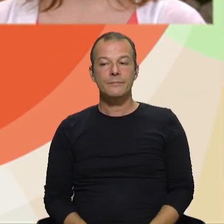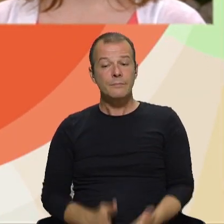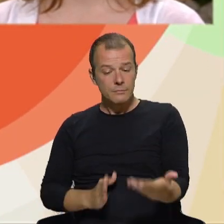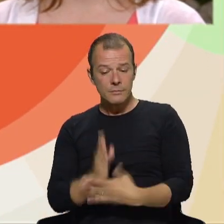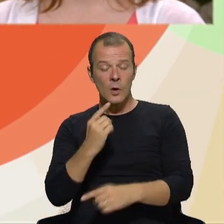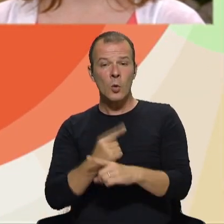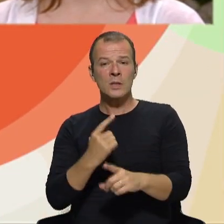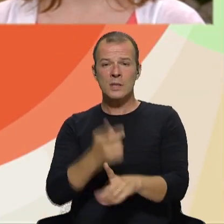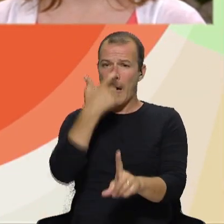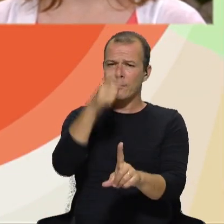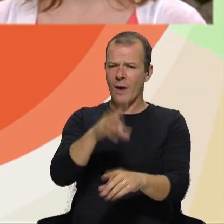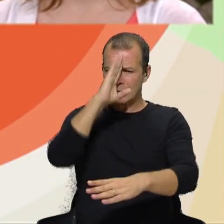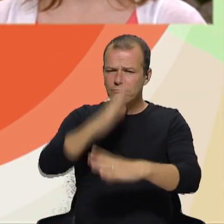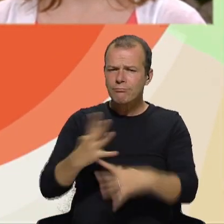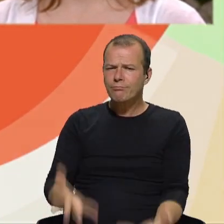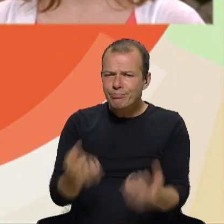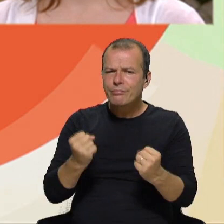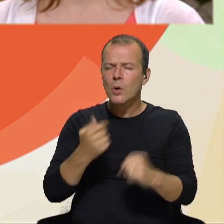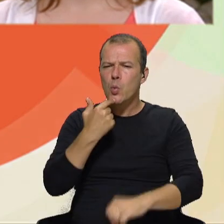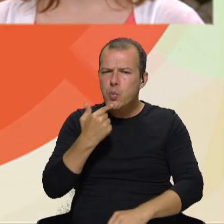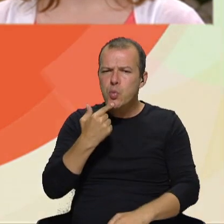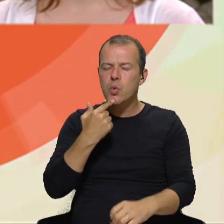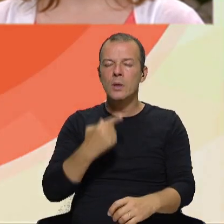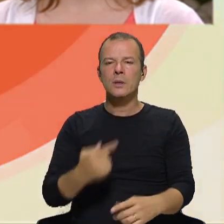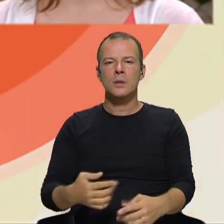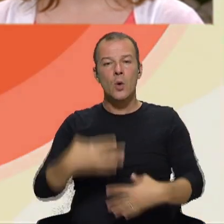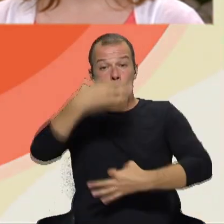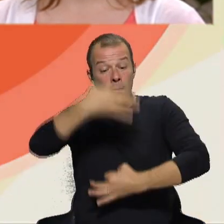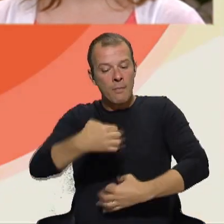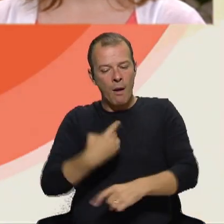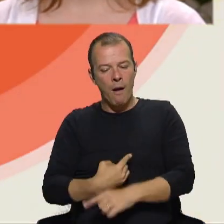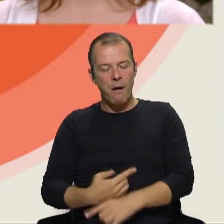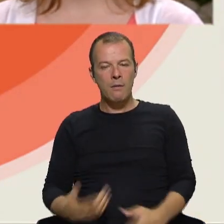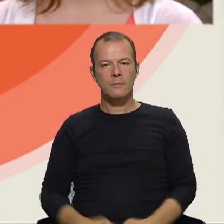continues a ser a pessoa determinada, resiliente, humilde,